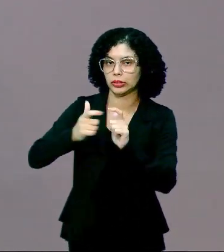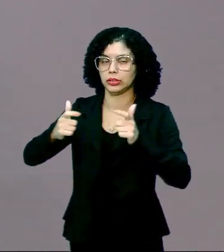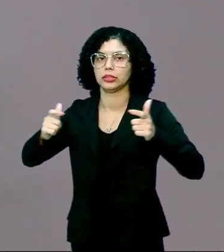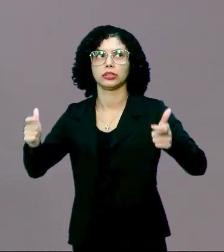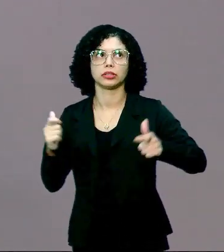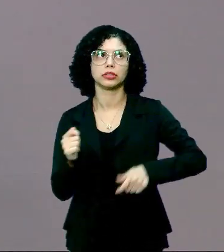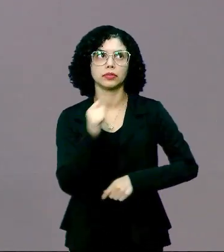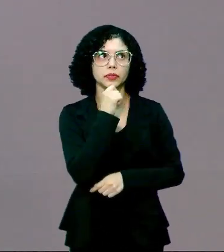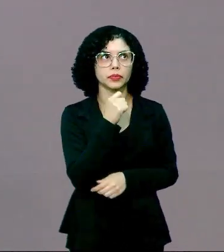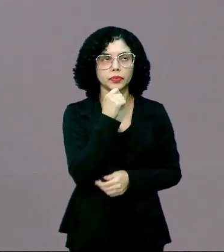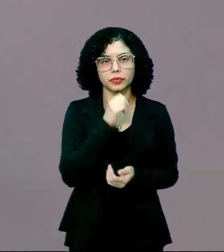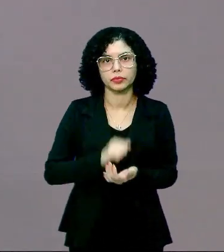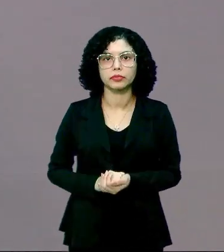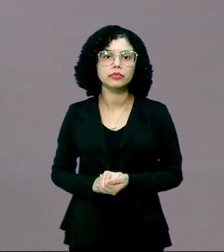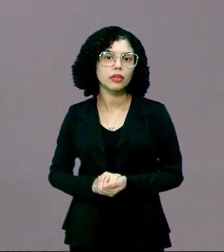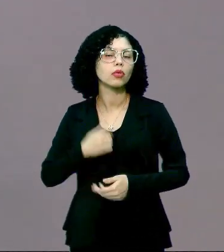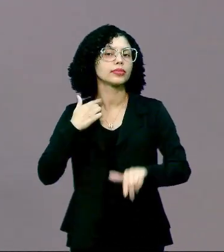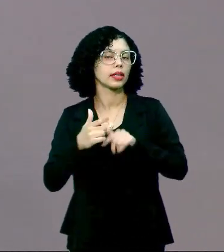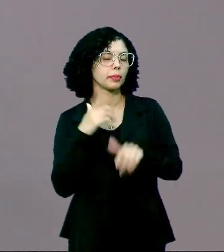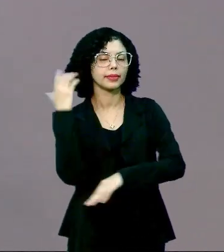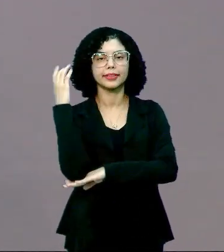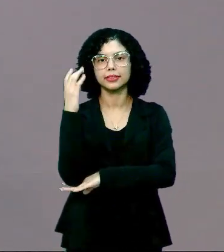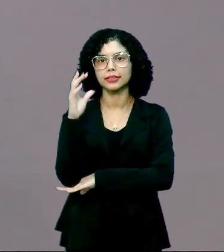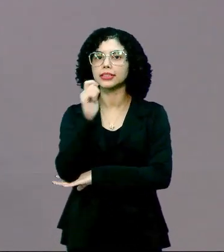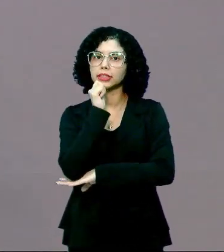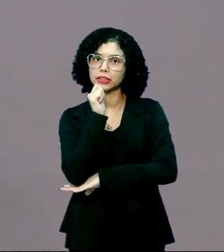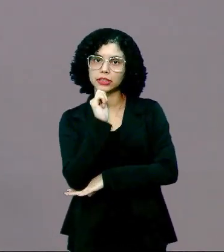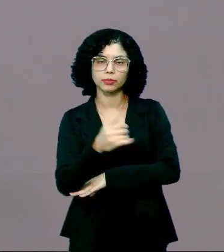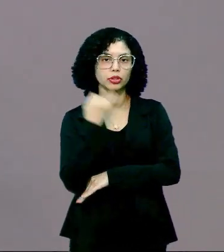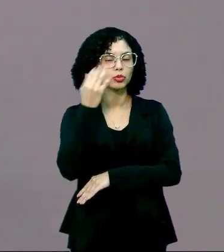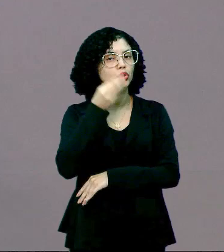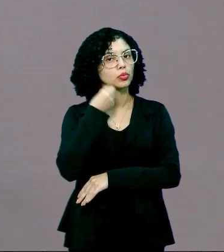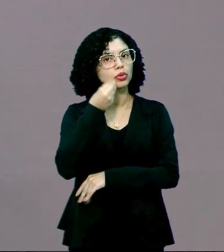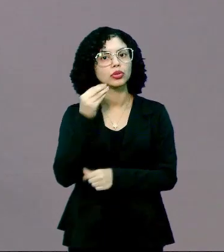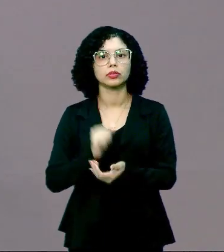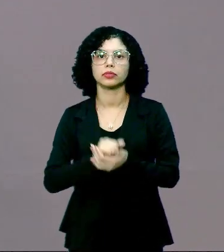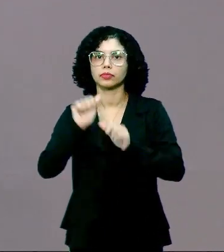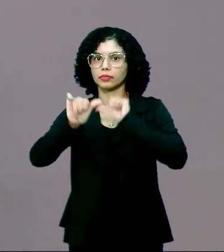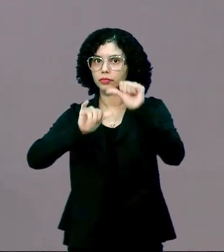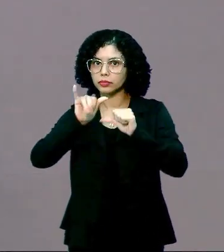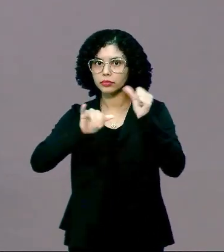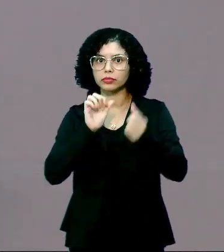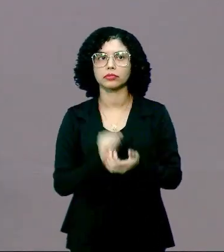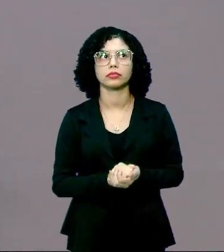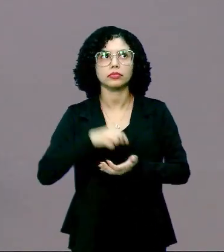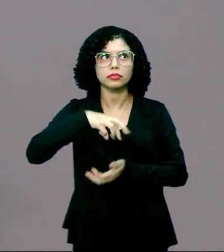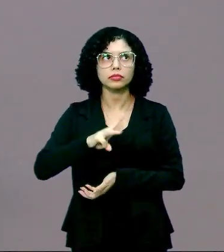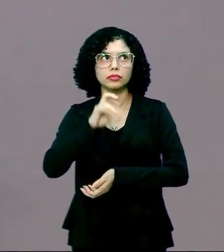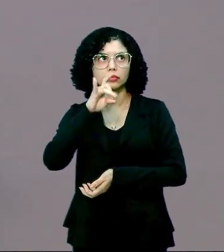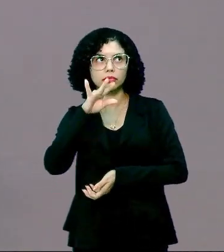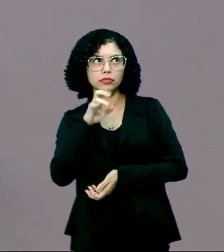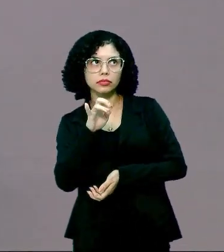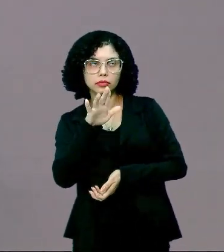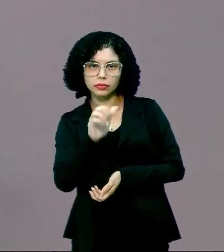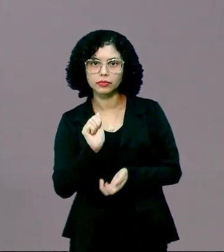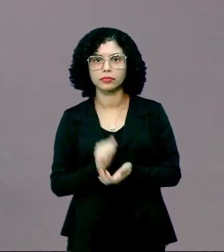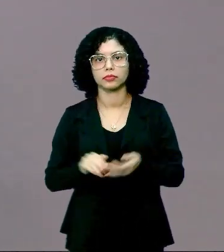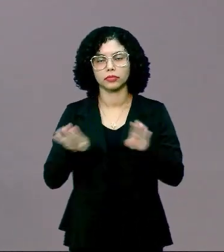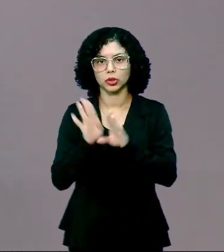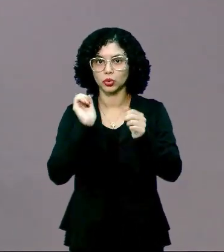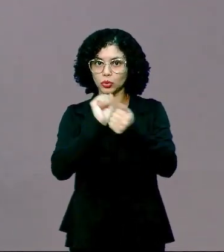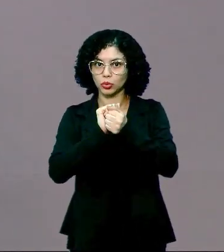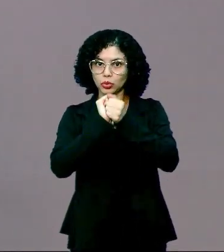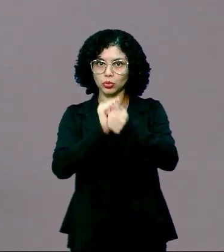grande trabalho na ciência, principalmente com seus experimentos sobre radiação. Então, Marie Curie, junto com Pierre Curie, né,